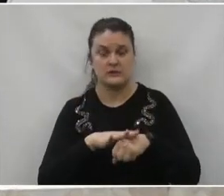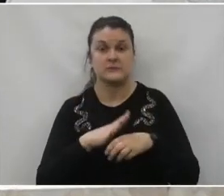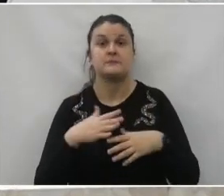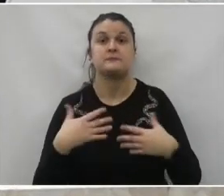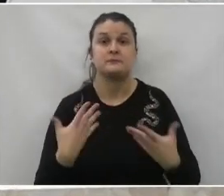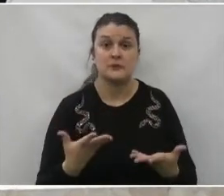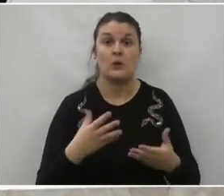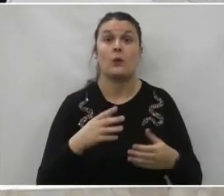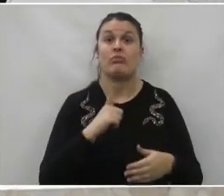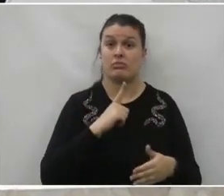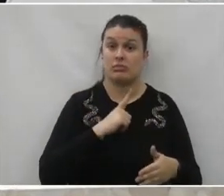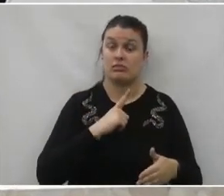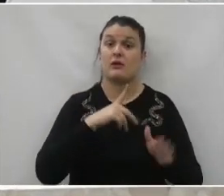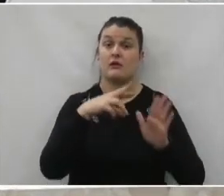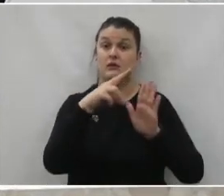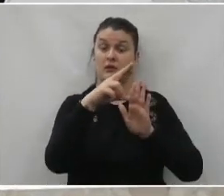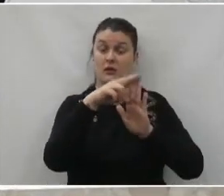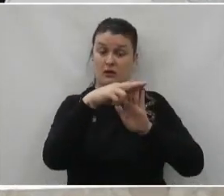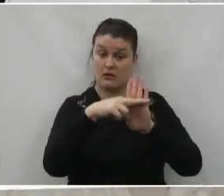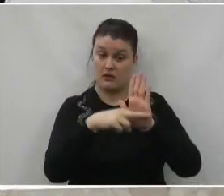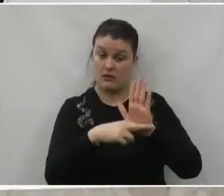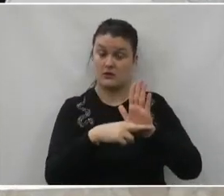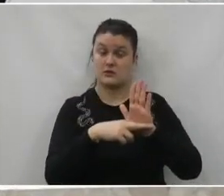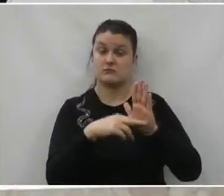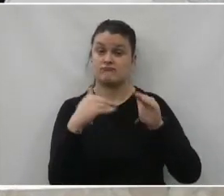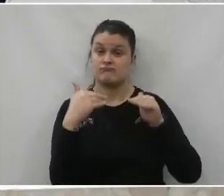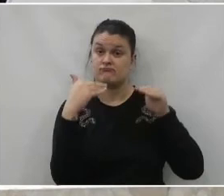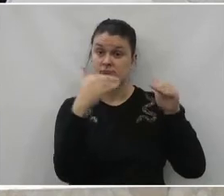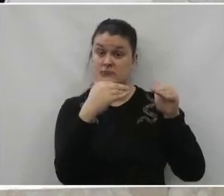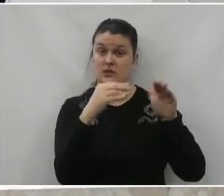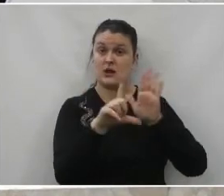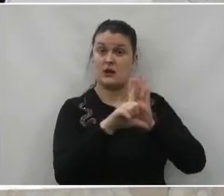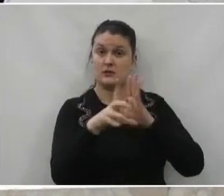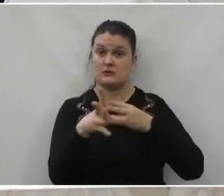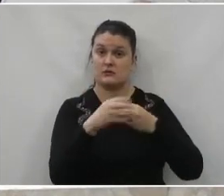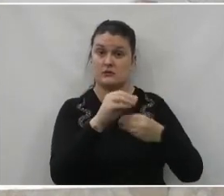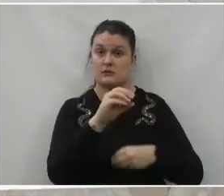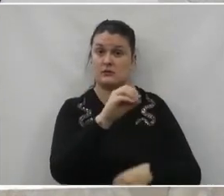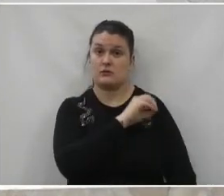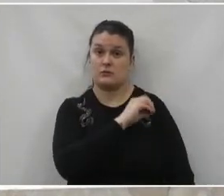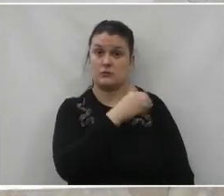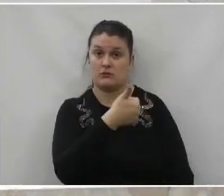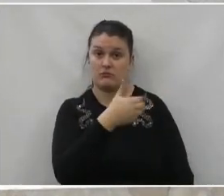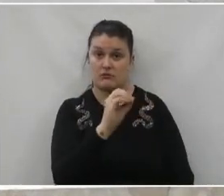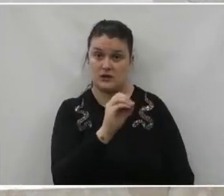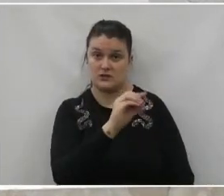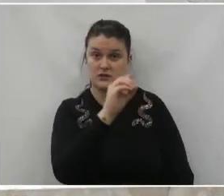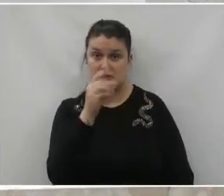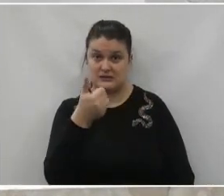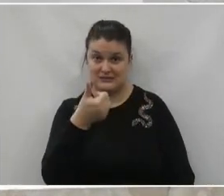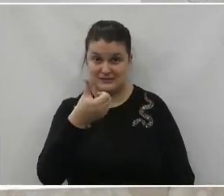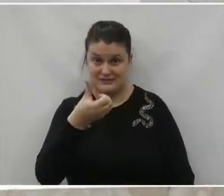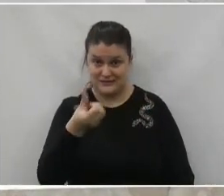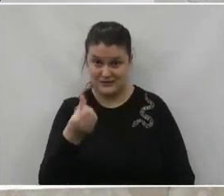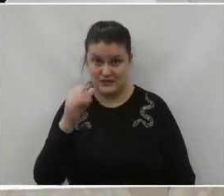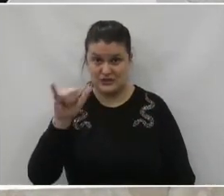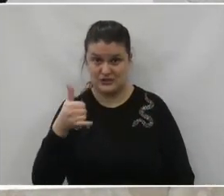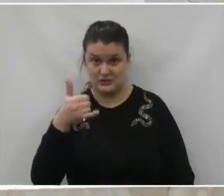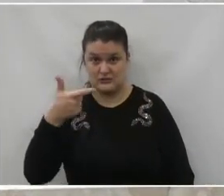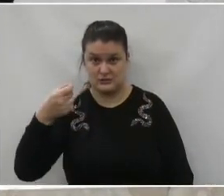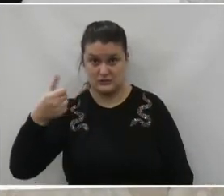União da Vitória, Lei Complementar número 10, de 16 de janeiro de 2012.